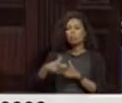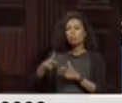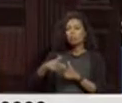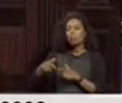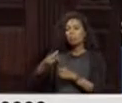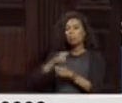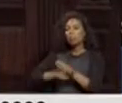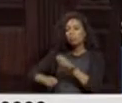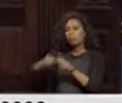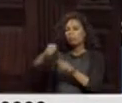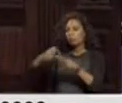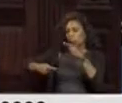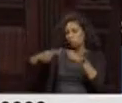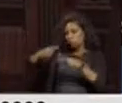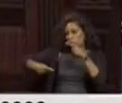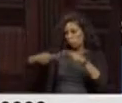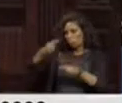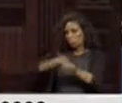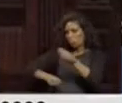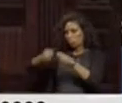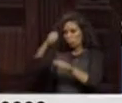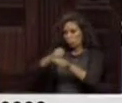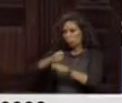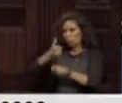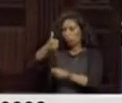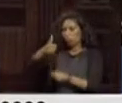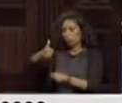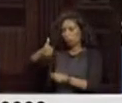porque lutamos contra a mesma.